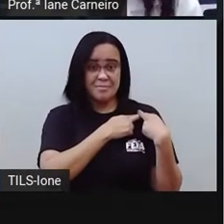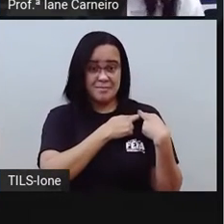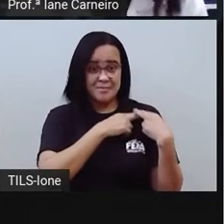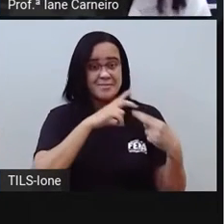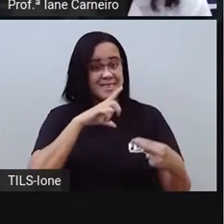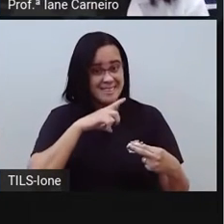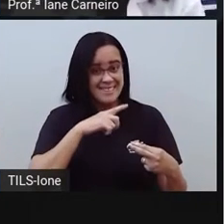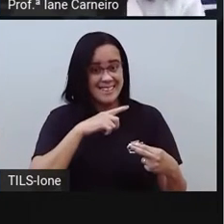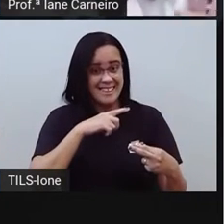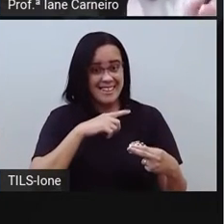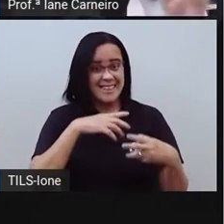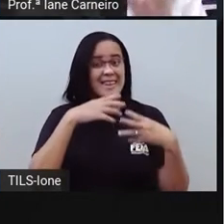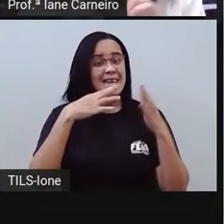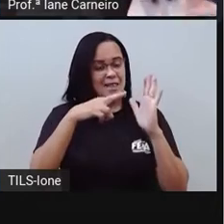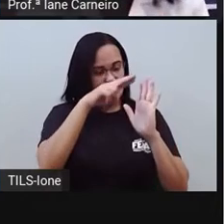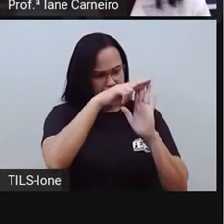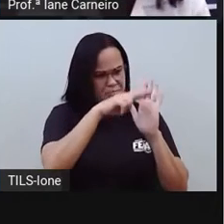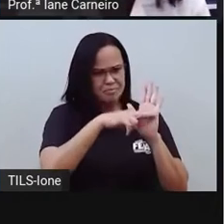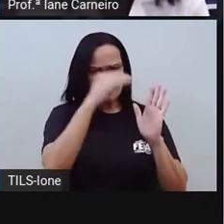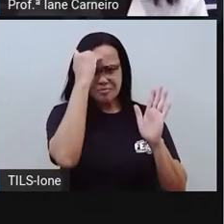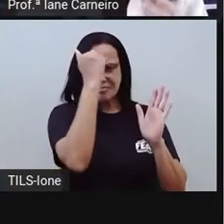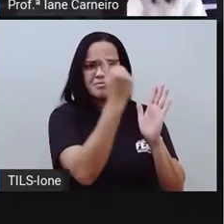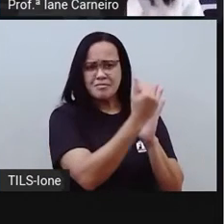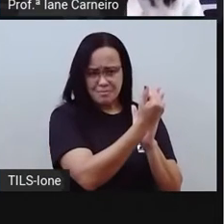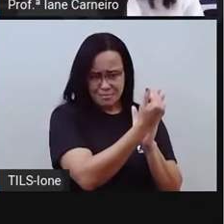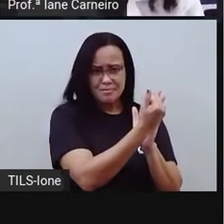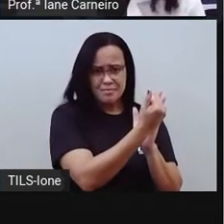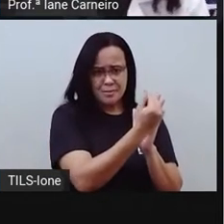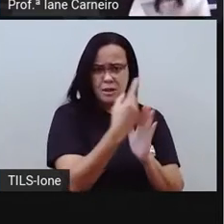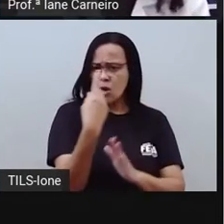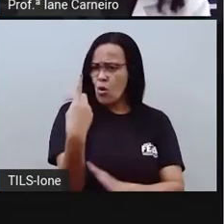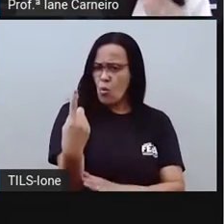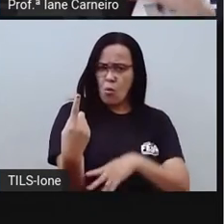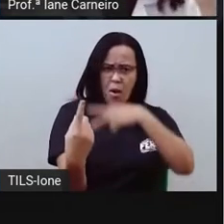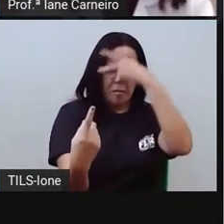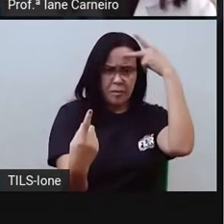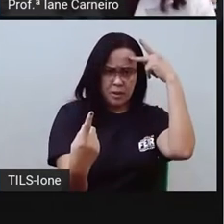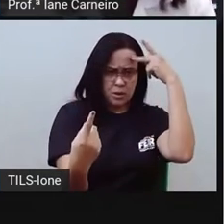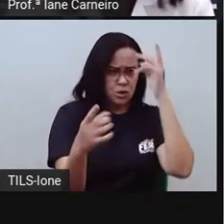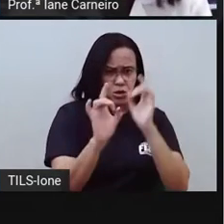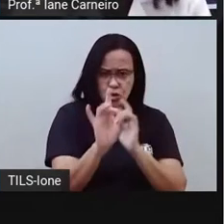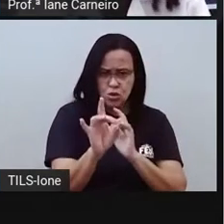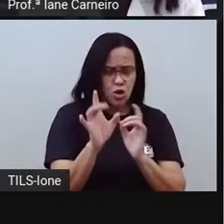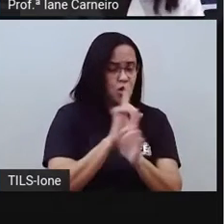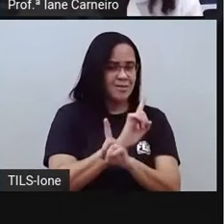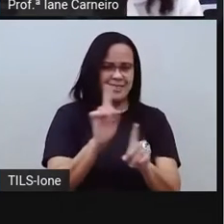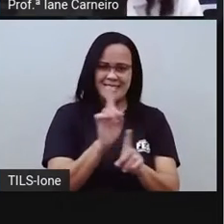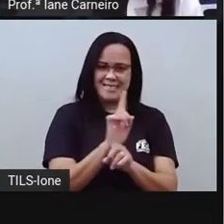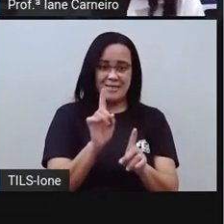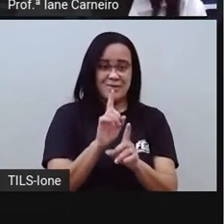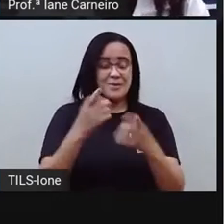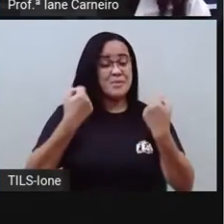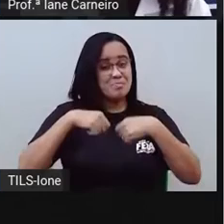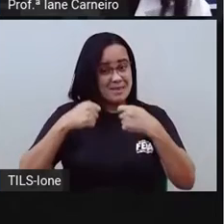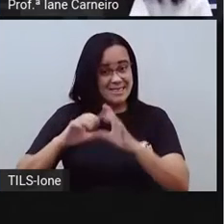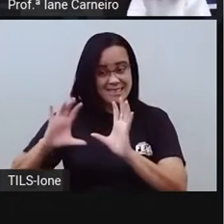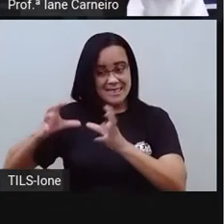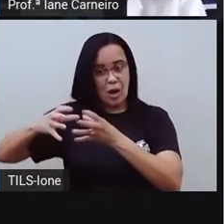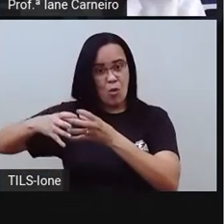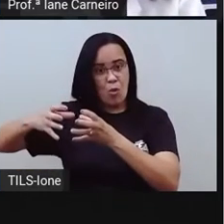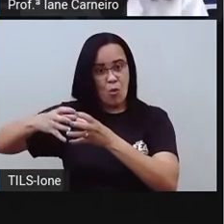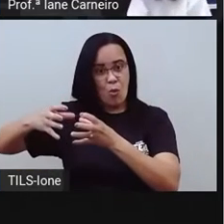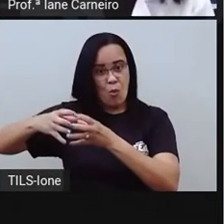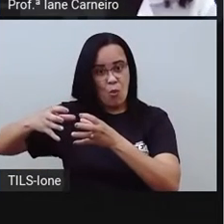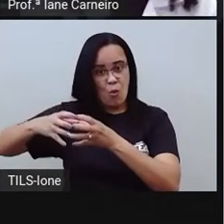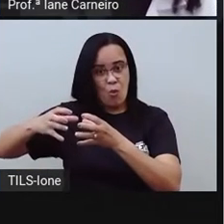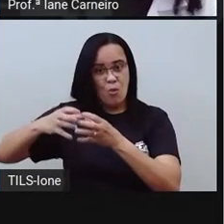cumprir as regras. Não adianta só uma pessoa ser responsável. Tem que ser um coletivo, né? Todo mundo tem que ser